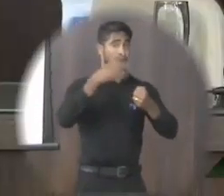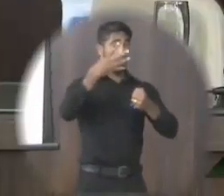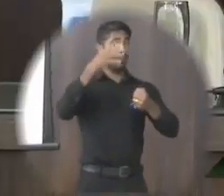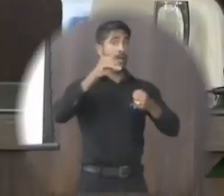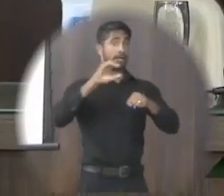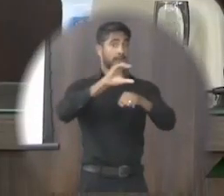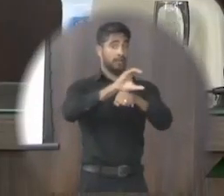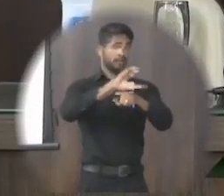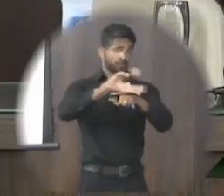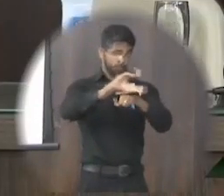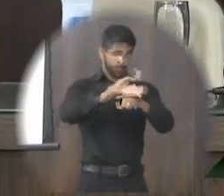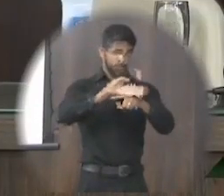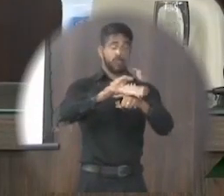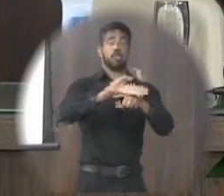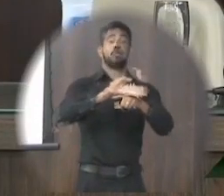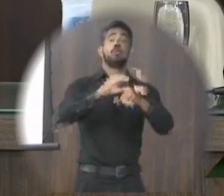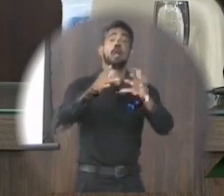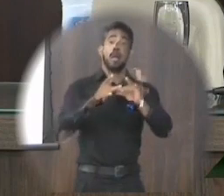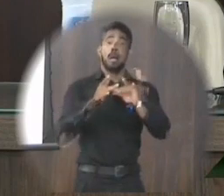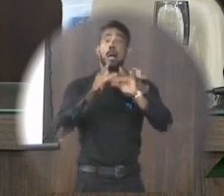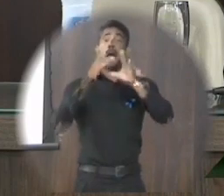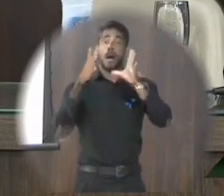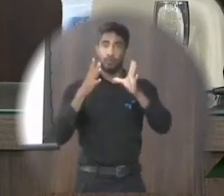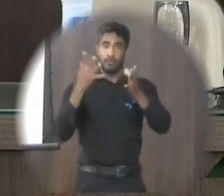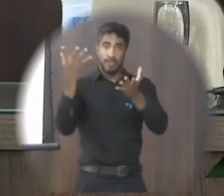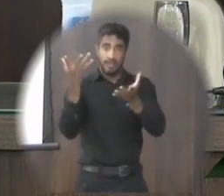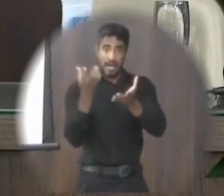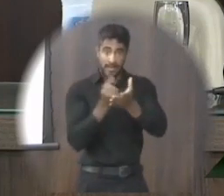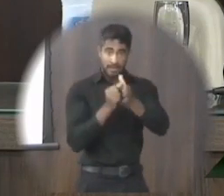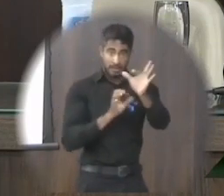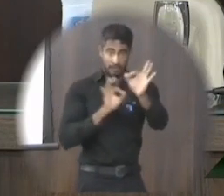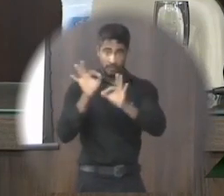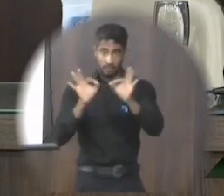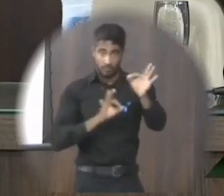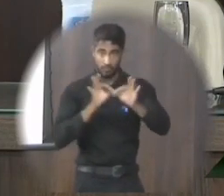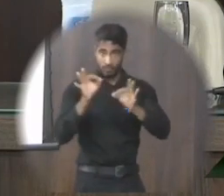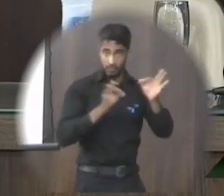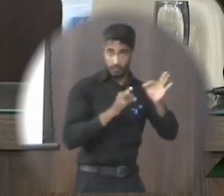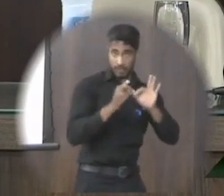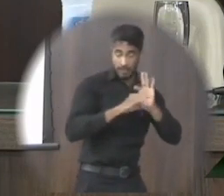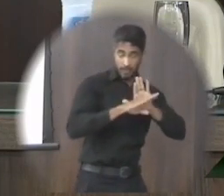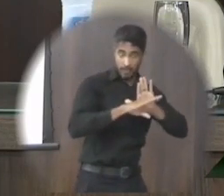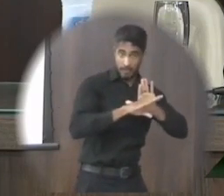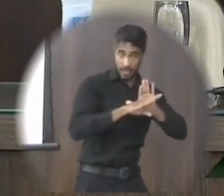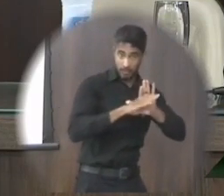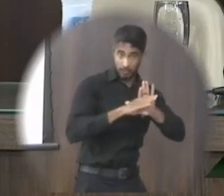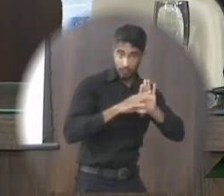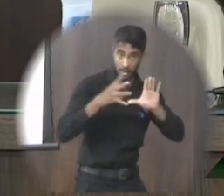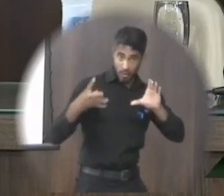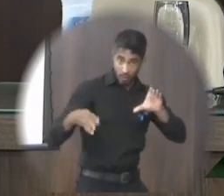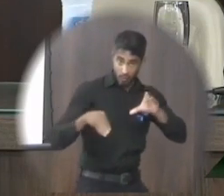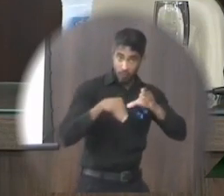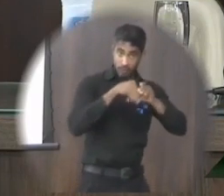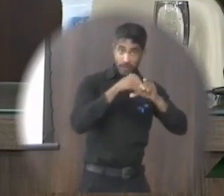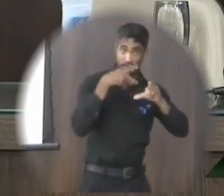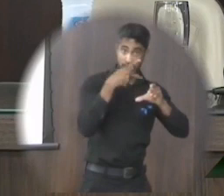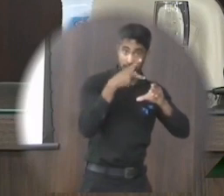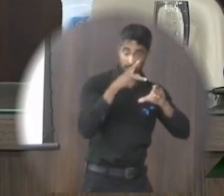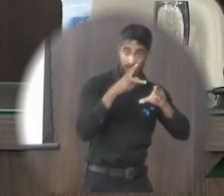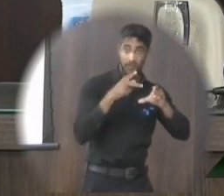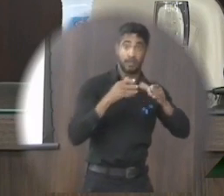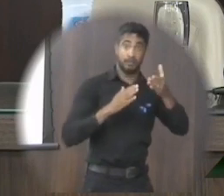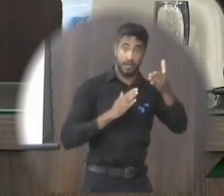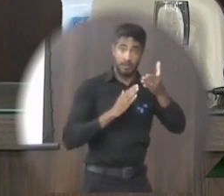da Constituição, autoriza a adesão do plano de benefícios de previdência complementar e da outras providências, e